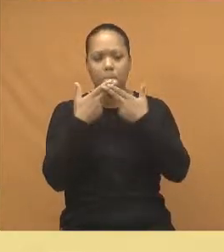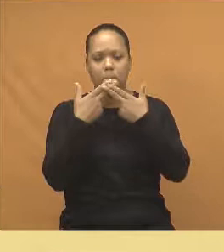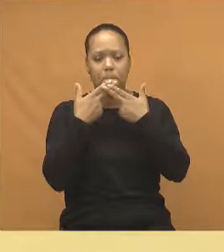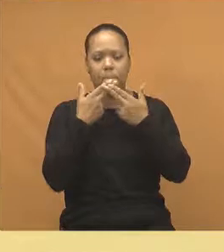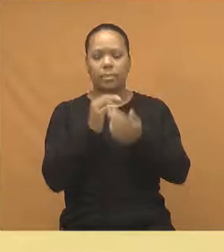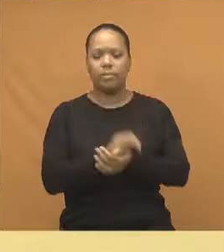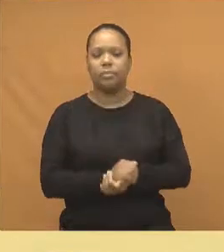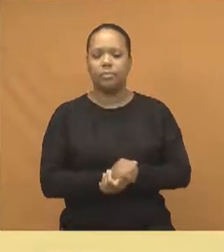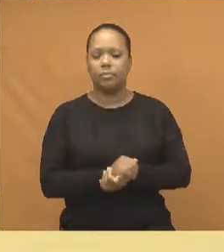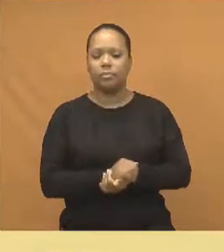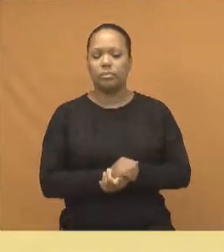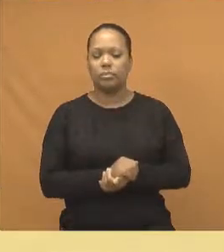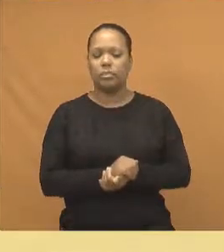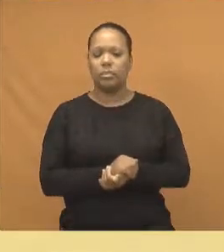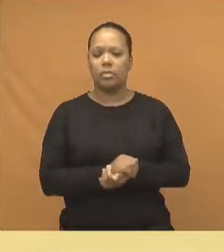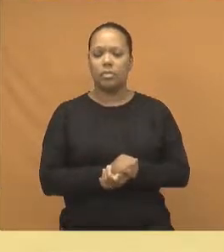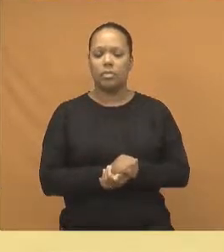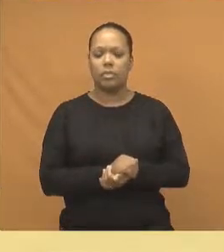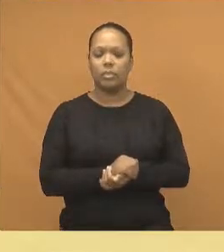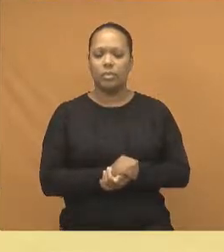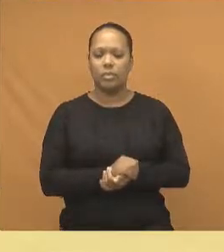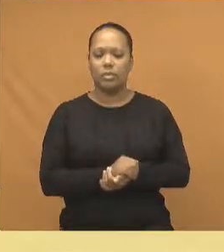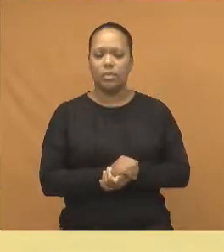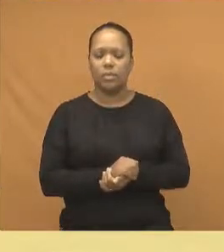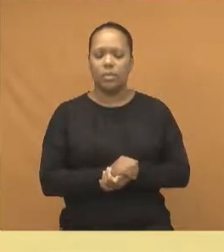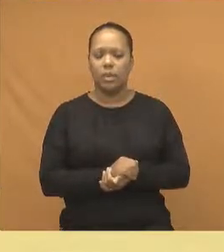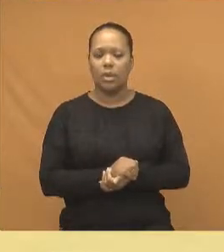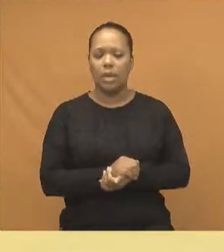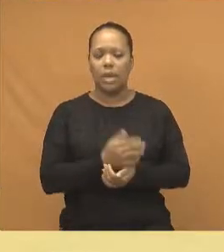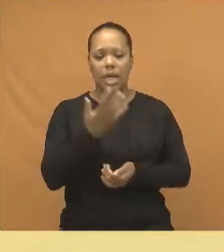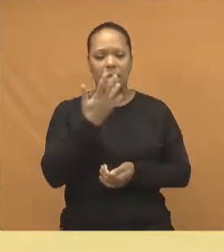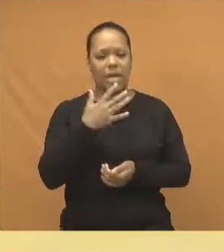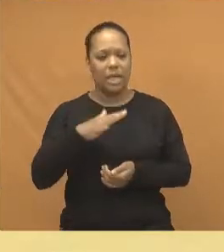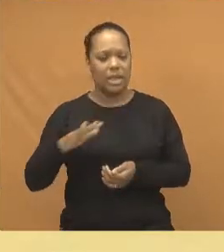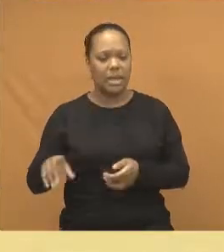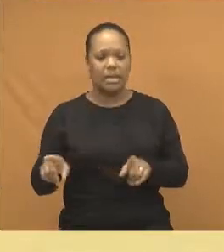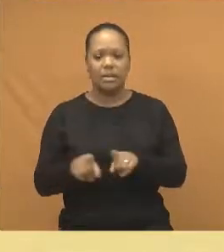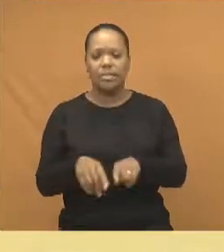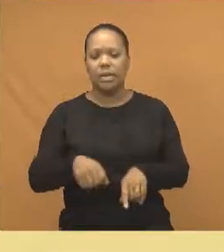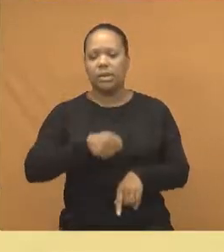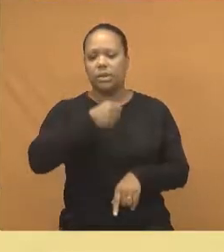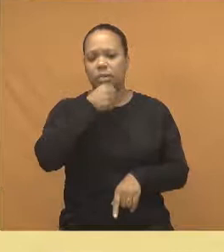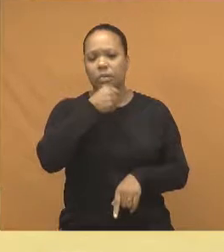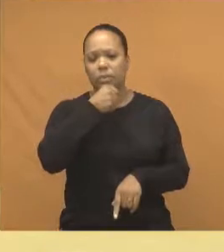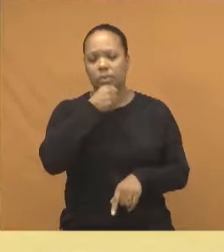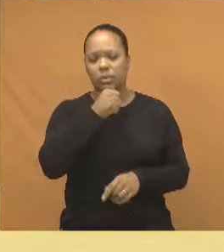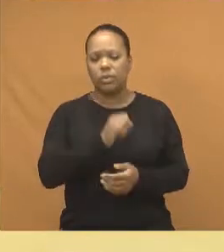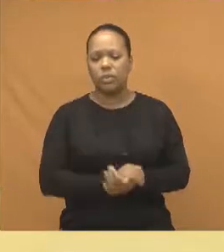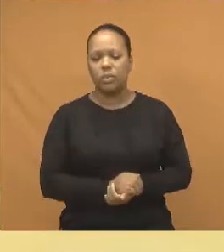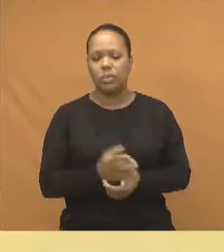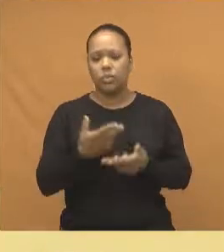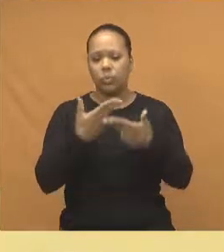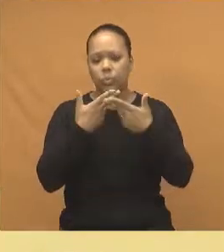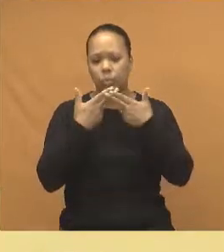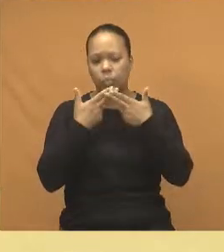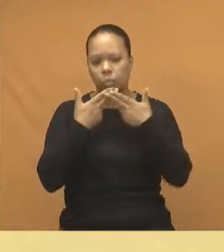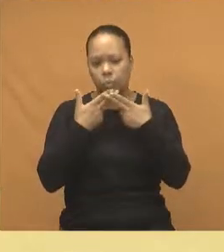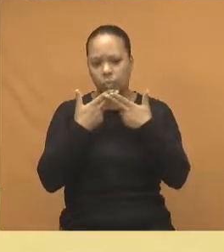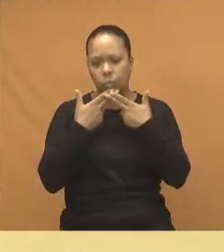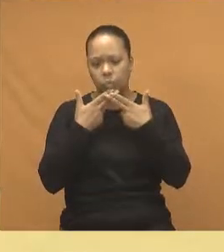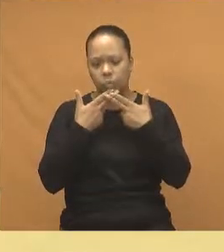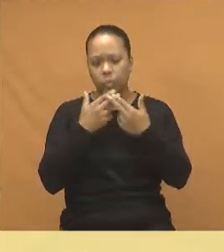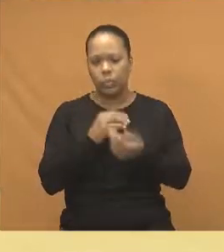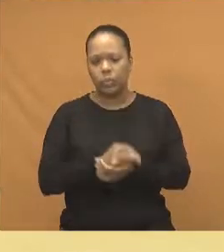Na população pediátrica e de idosos, o tempo de jejum deve guardar relação